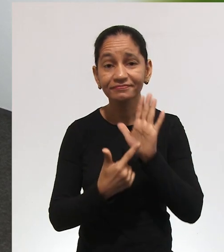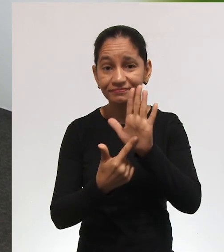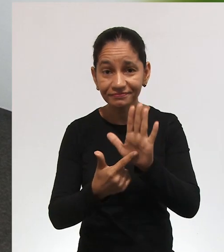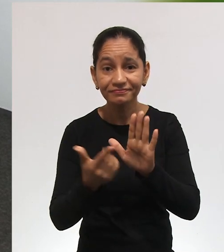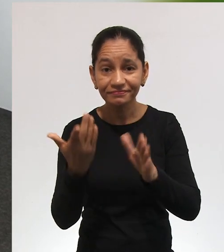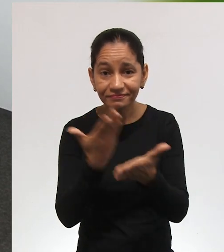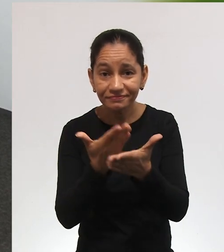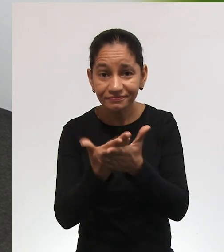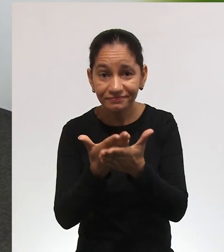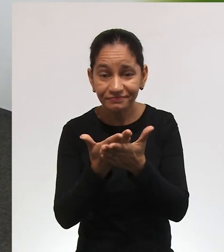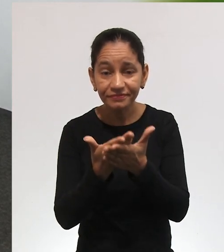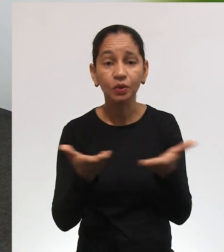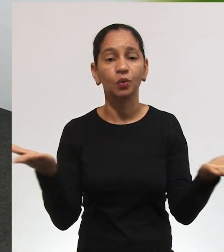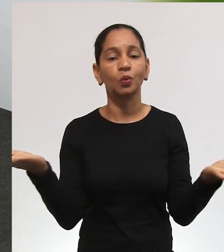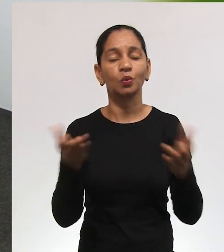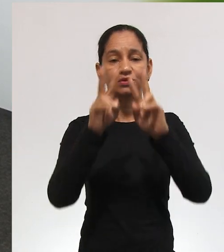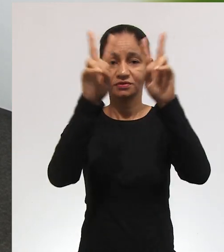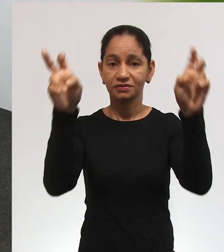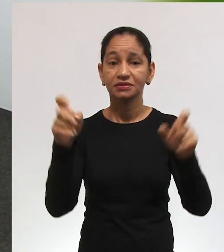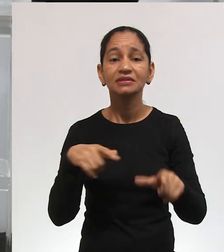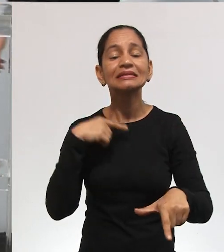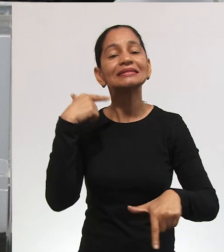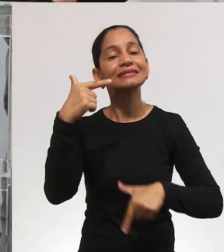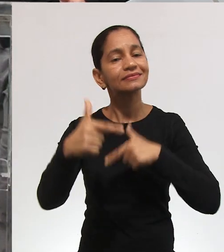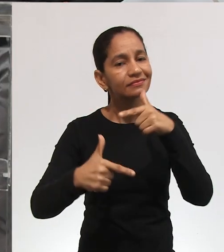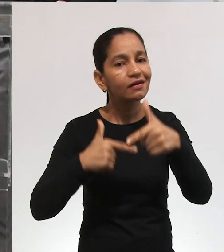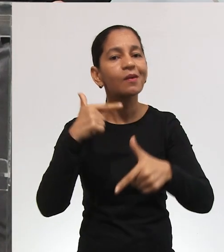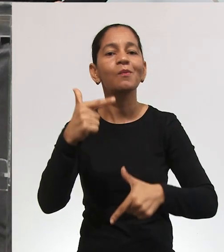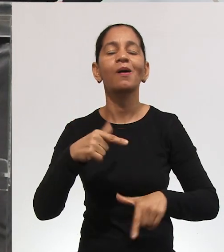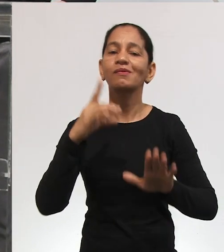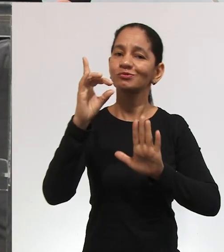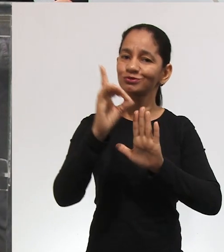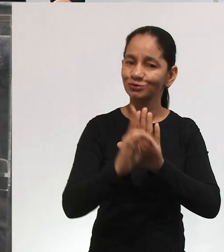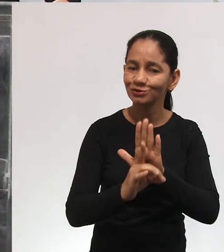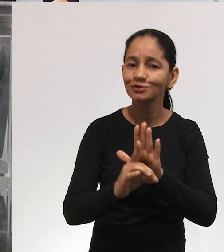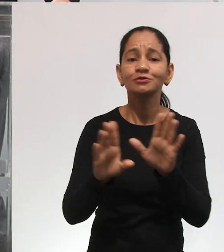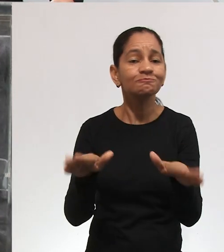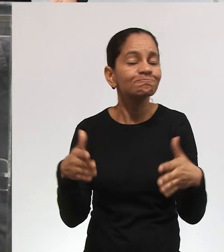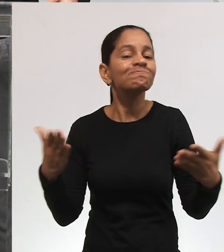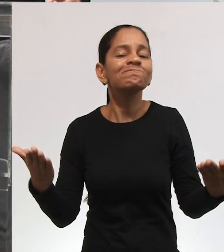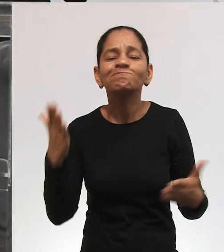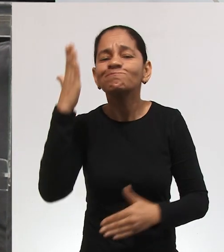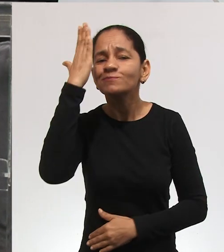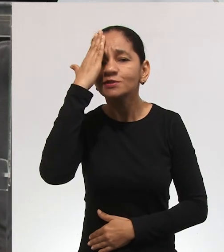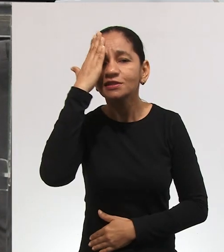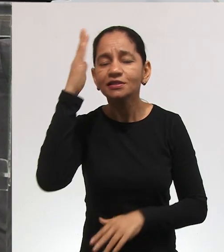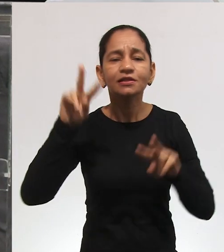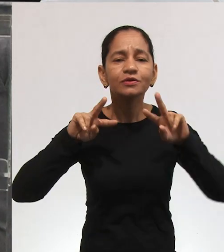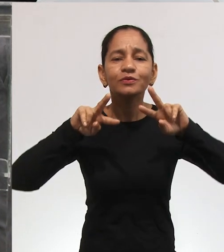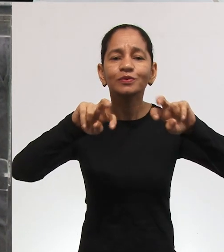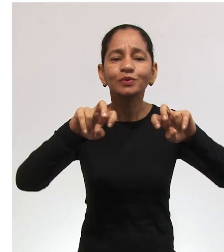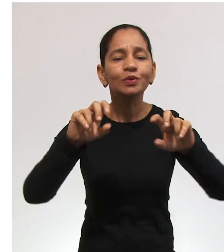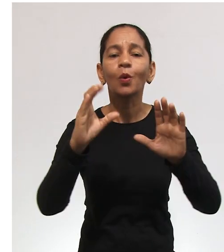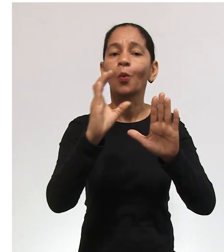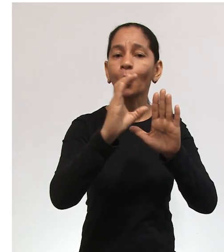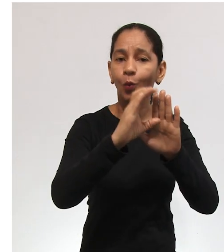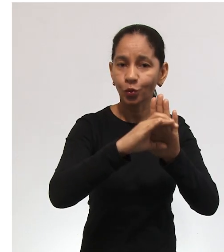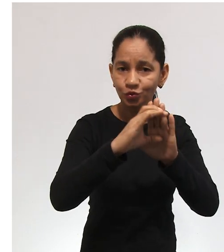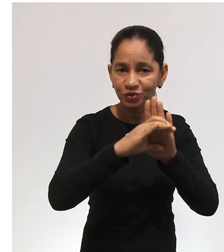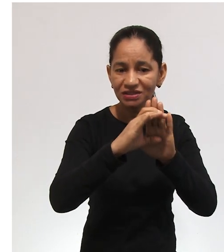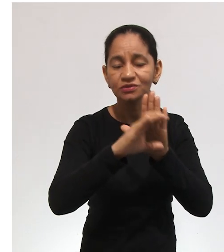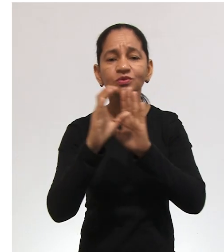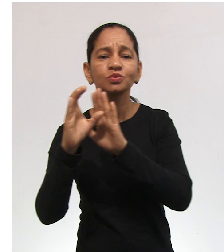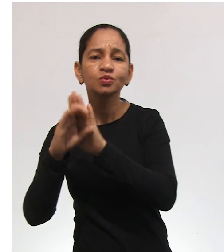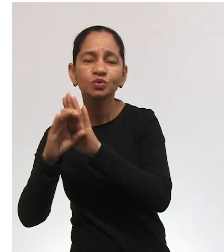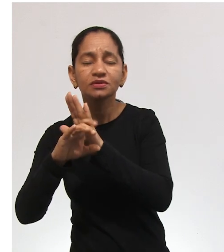Vamos à aula? Hoje nós temos trabalho e direito do trabalho. Vamos compreender um pouquinho desses conceitos